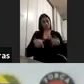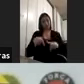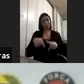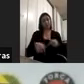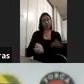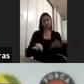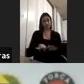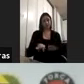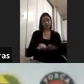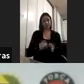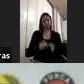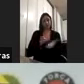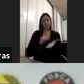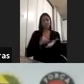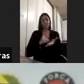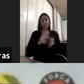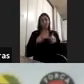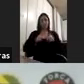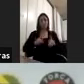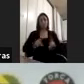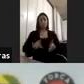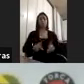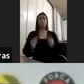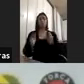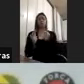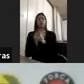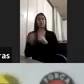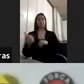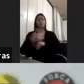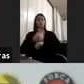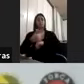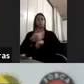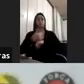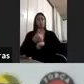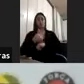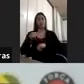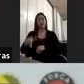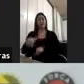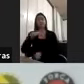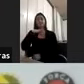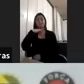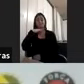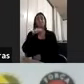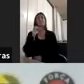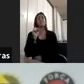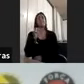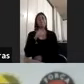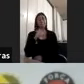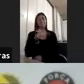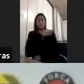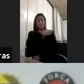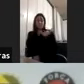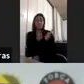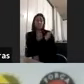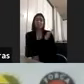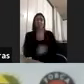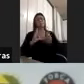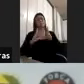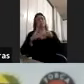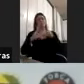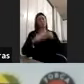covardia que ela fez, de crueldade, né? Secretário-geral da Industrial, que é uma entidade internacional, né,